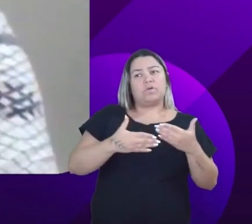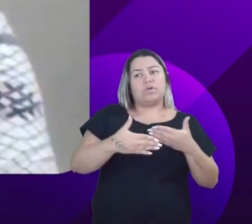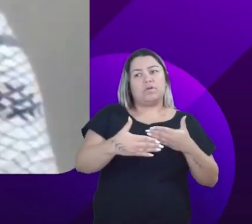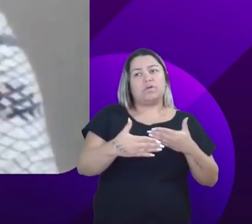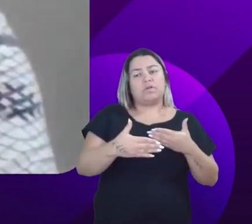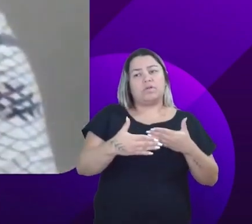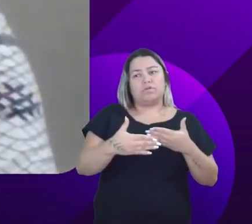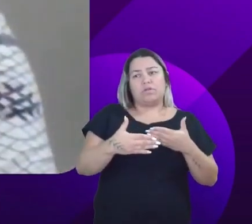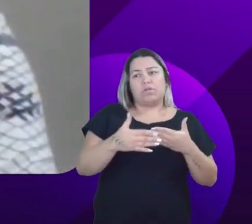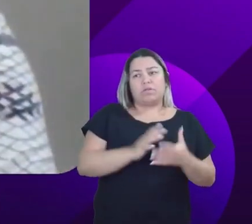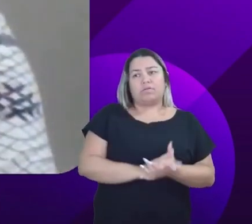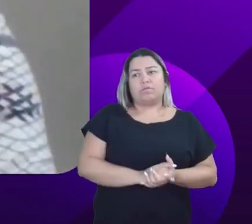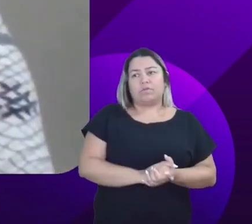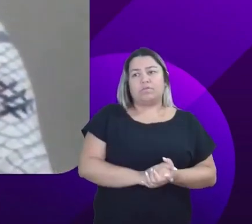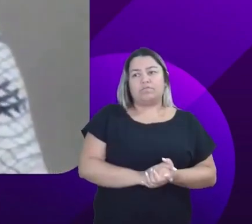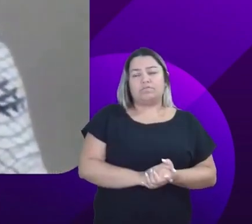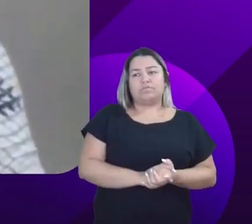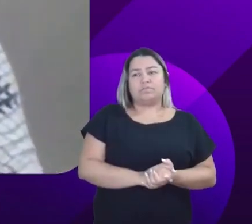de